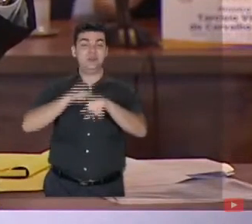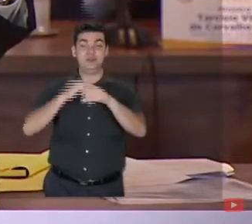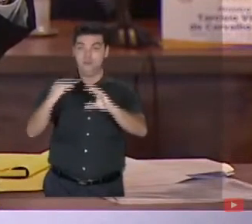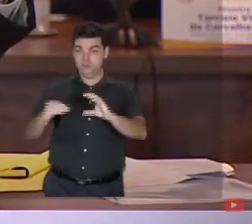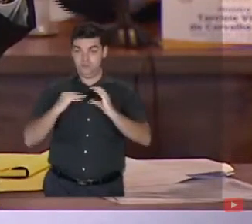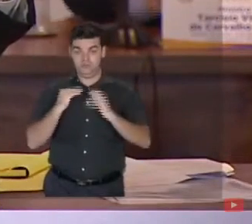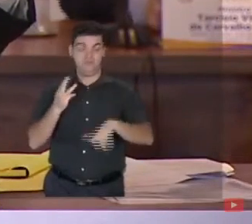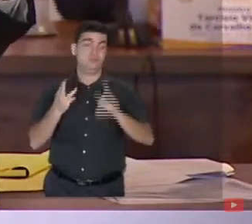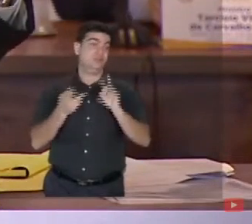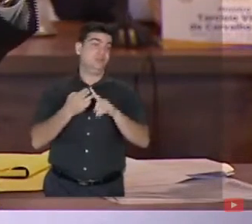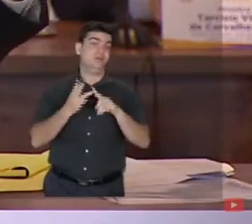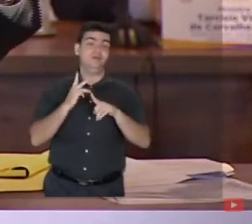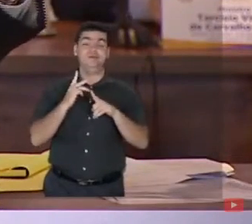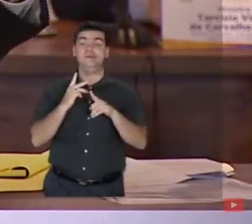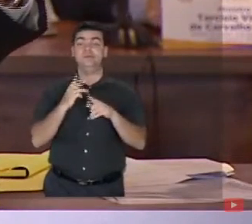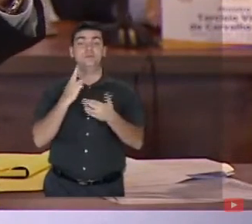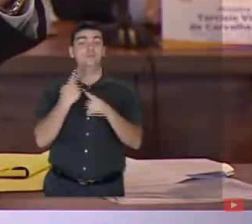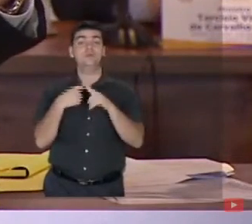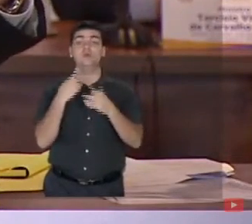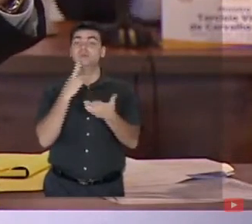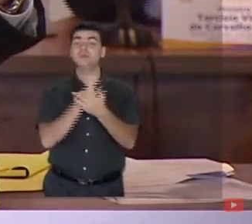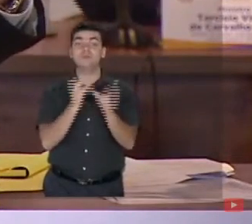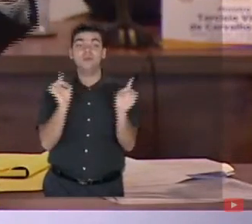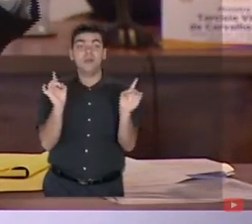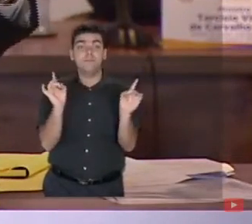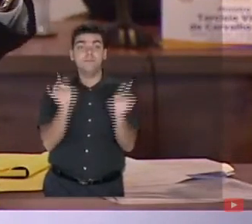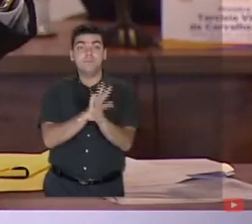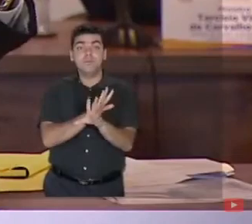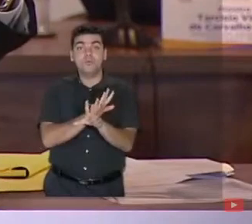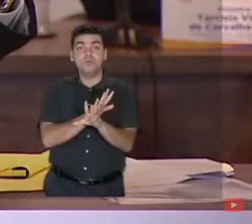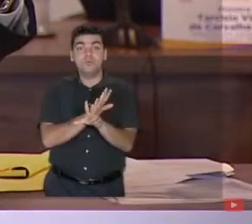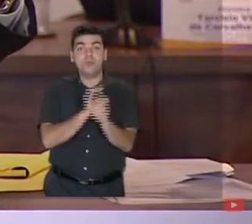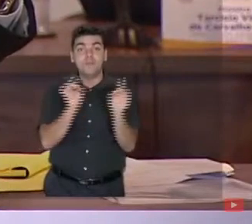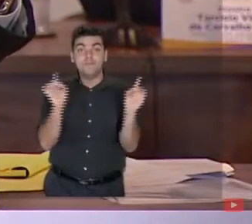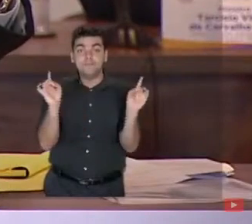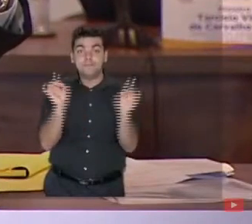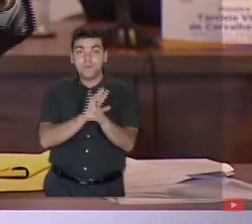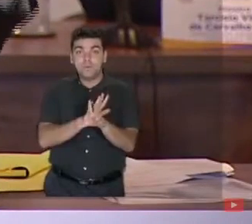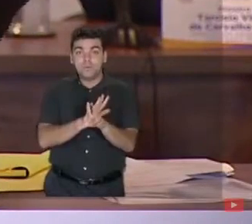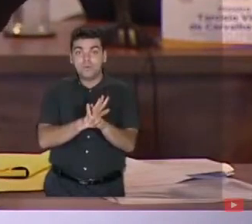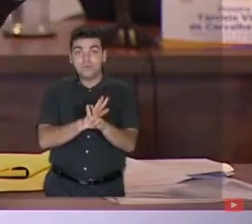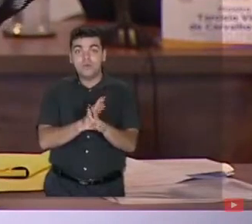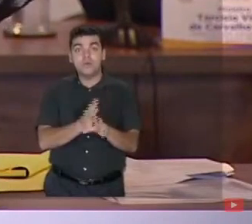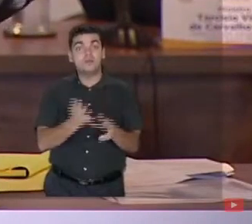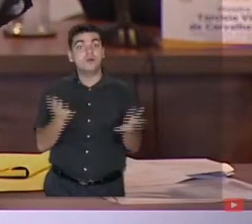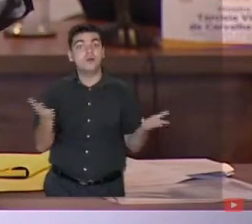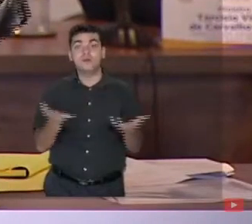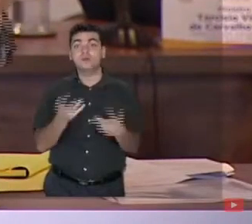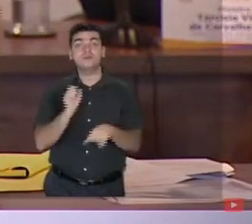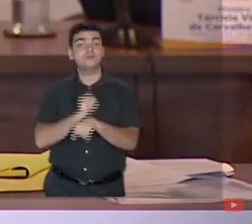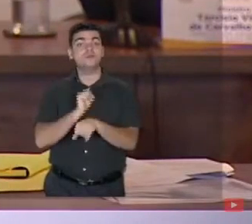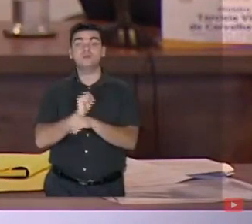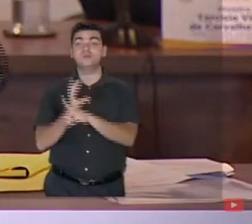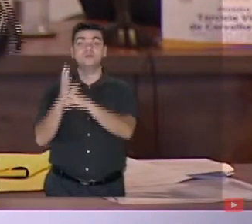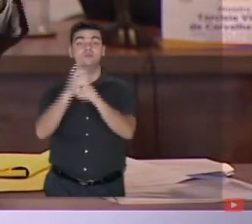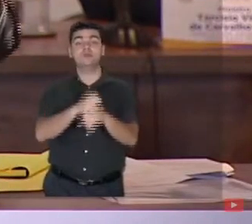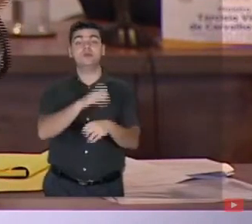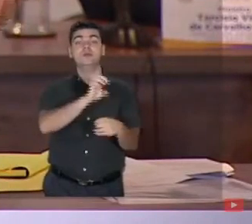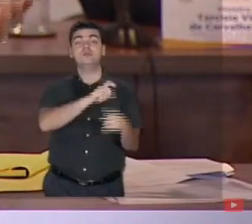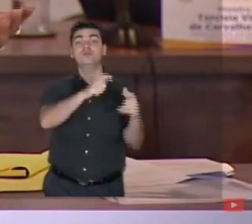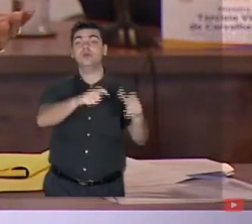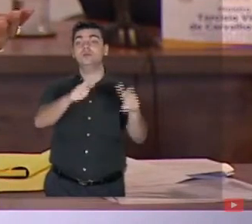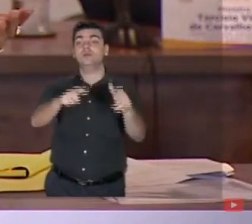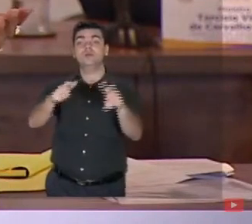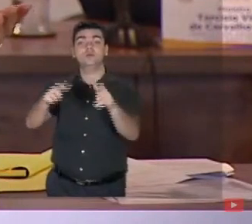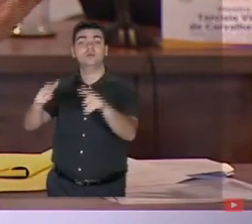o resultado. O resultado já saiu. O que nós estamos cuidando é de fazer uma conta aritmética, só